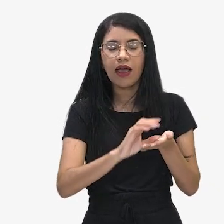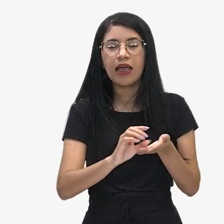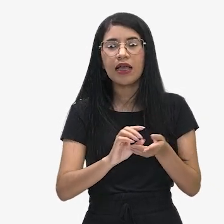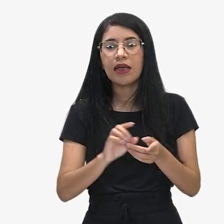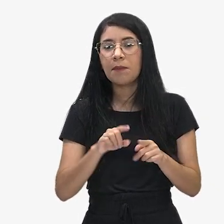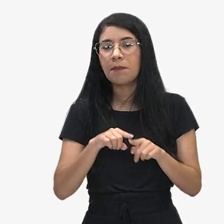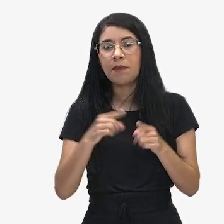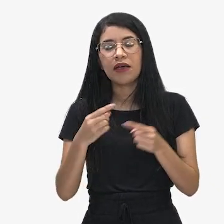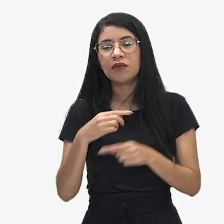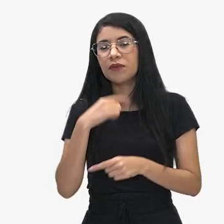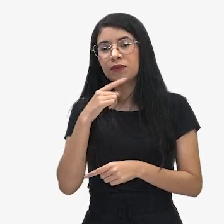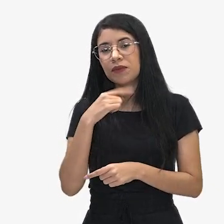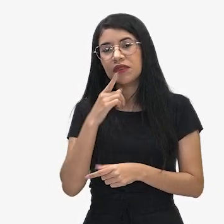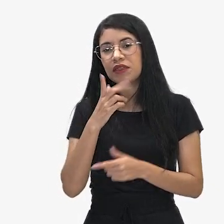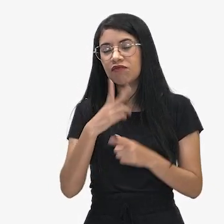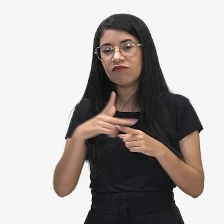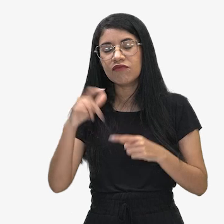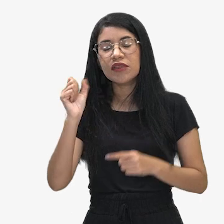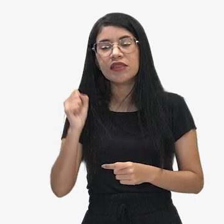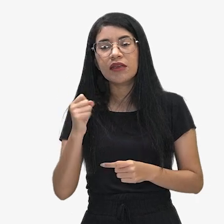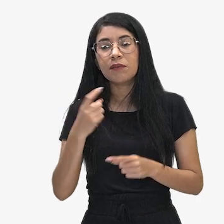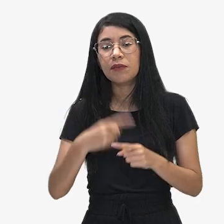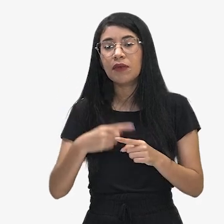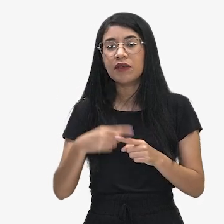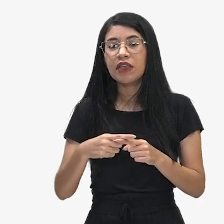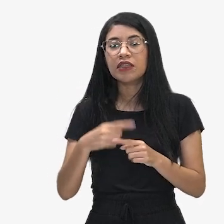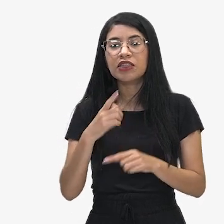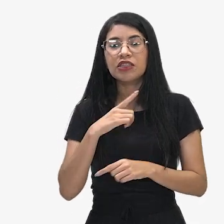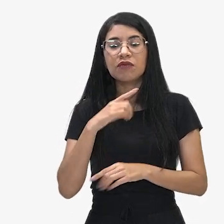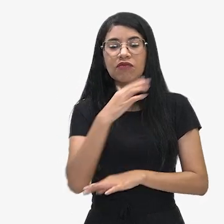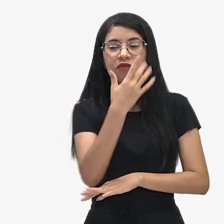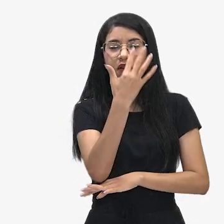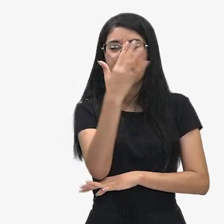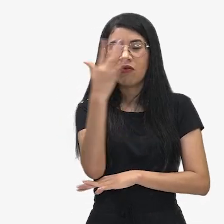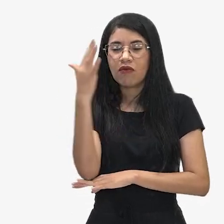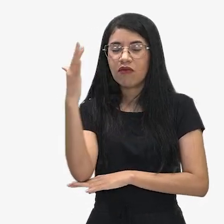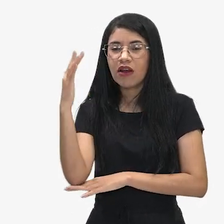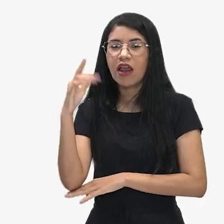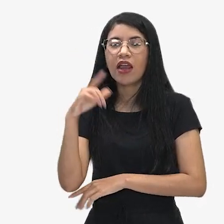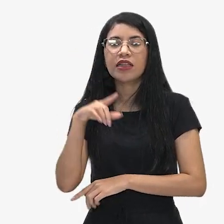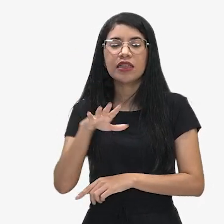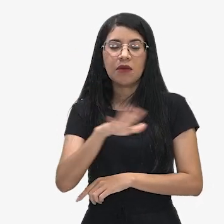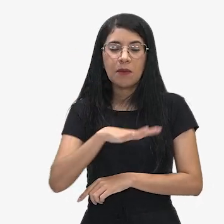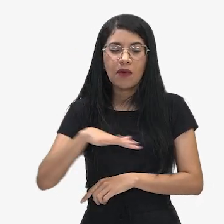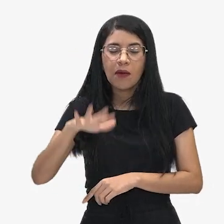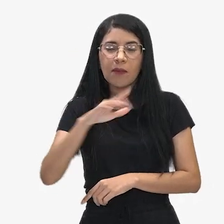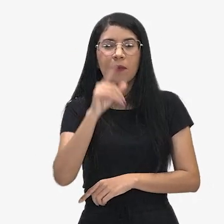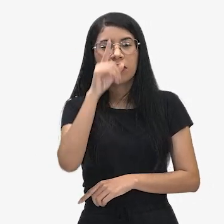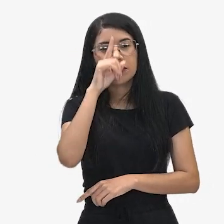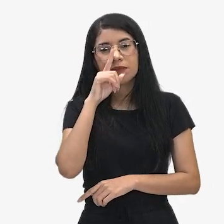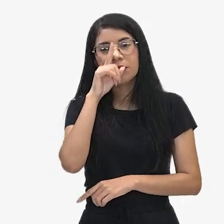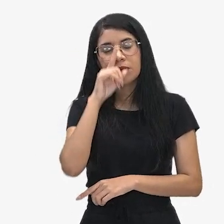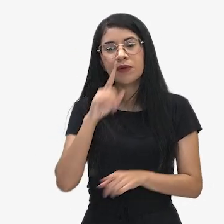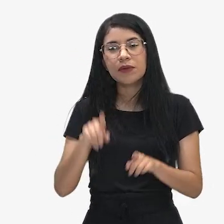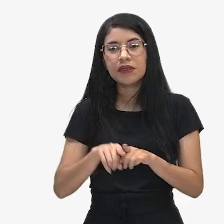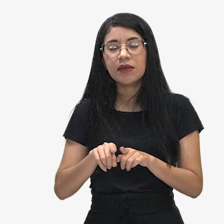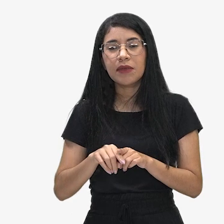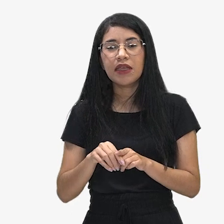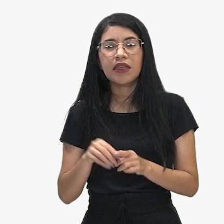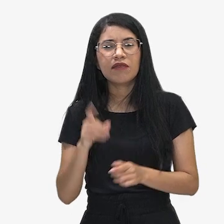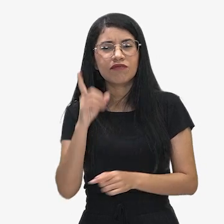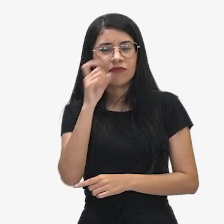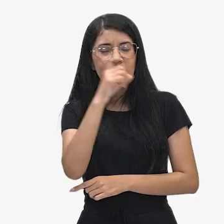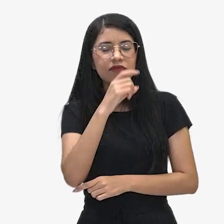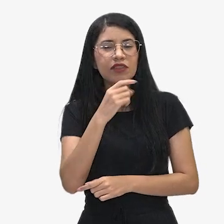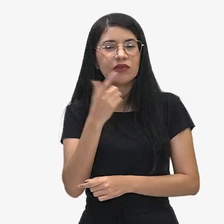posteriormente, depois que os Estados Unidos saem do Vietnã, os Vietcongs vão conseguir tomar Saigon e, de